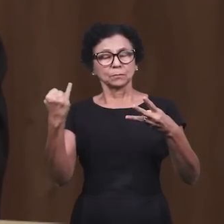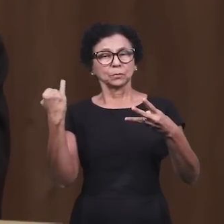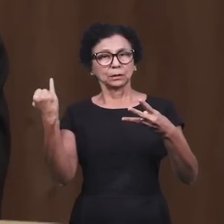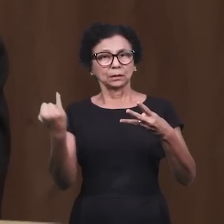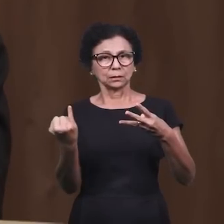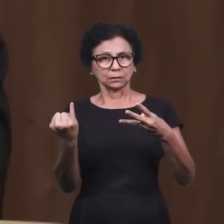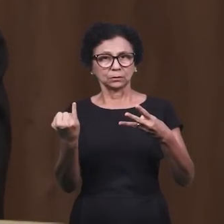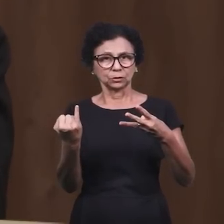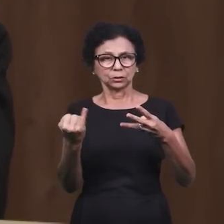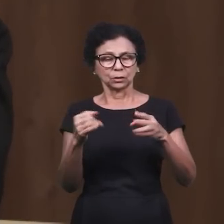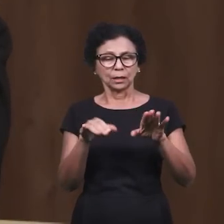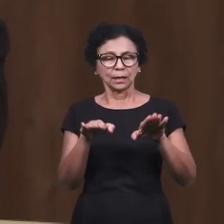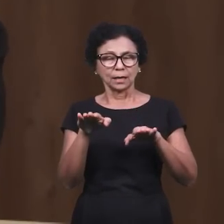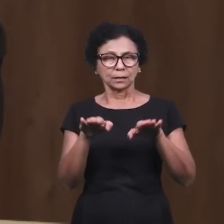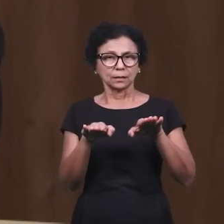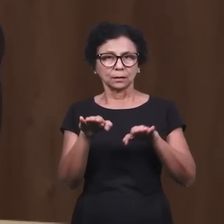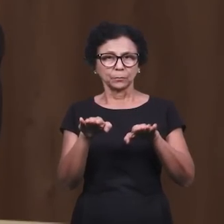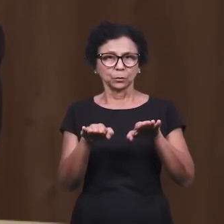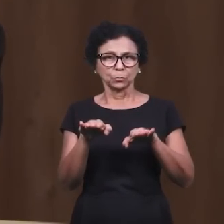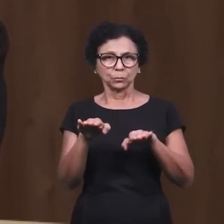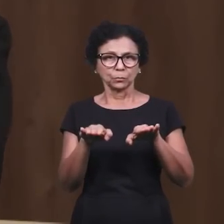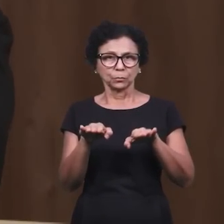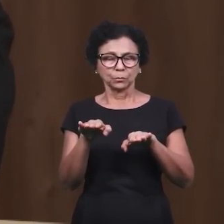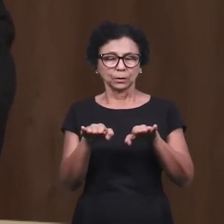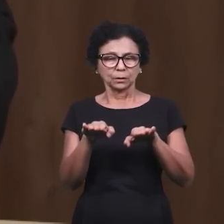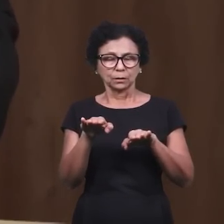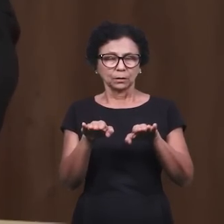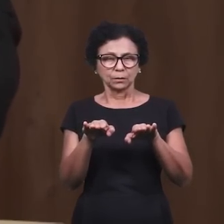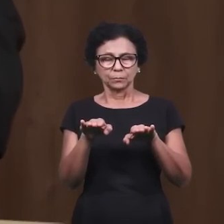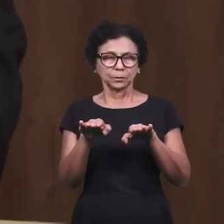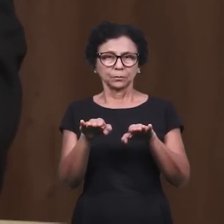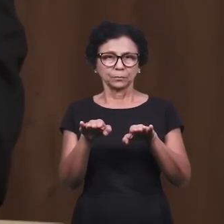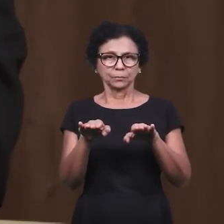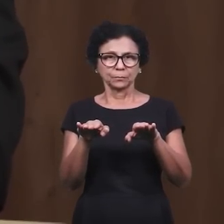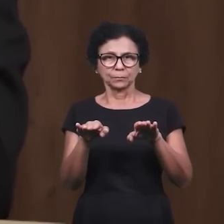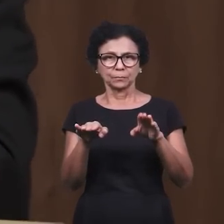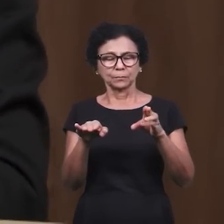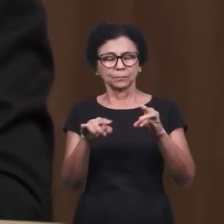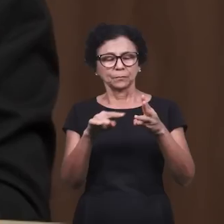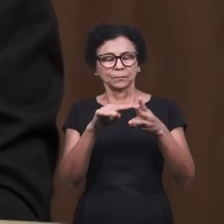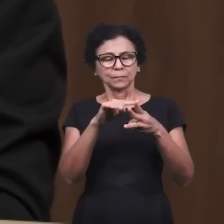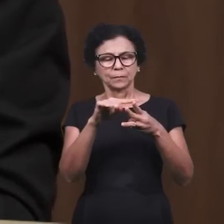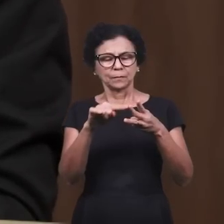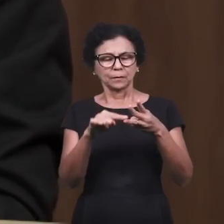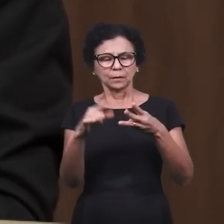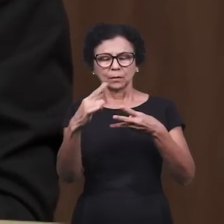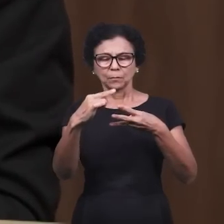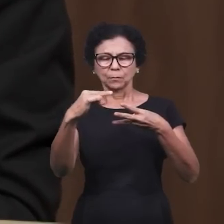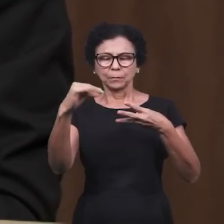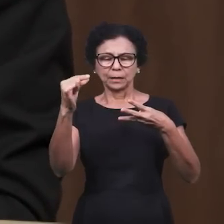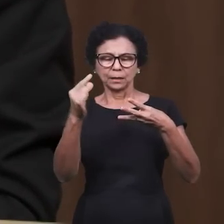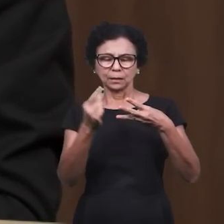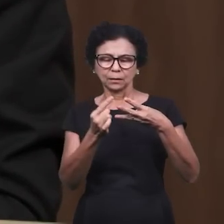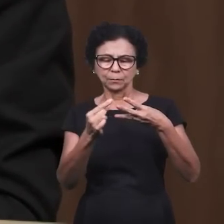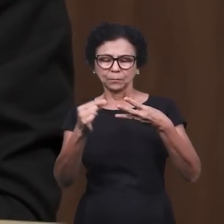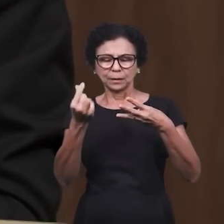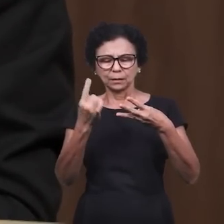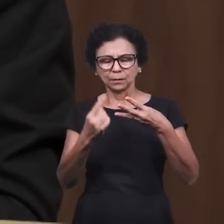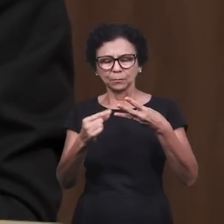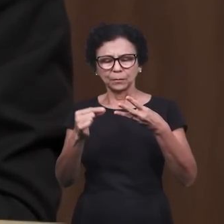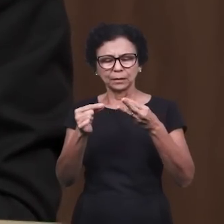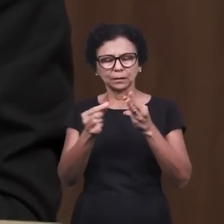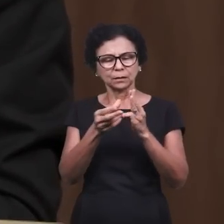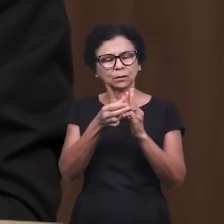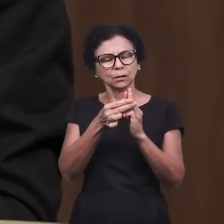a trindade, né? Porque é o equilíbrio perfeito. Porque tendo três penas, sempre vai ter duas numa posição que vai